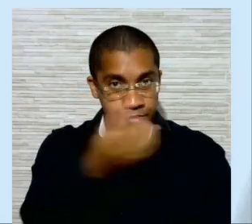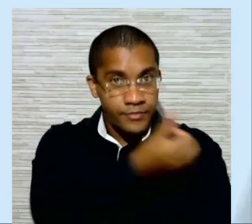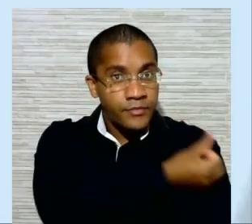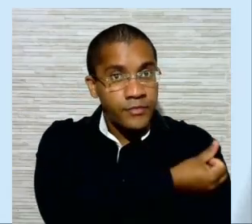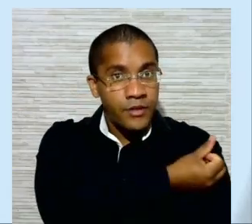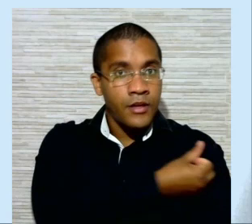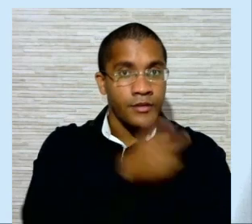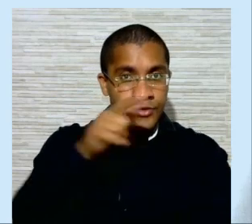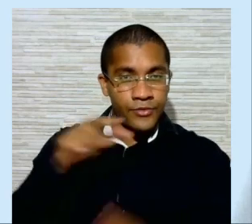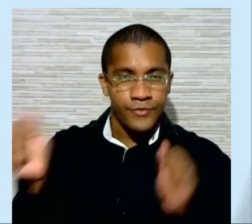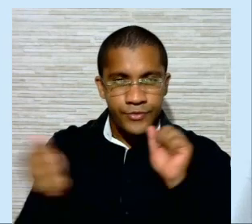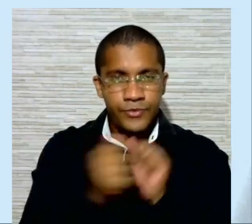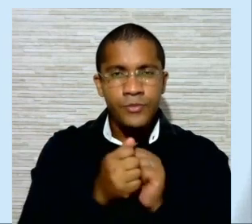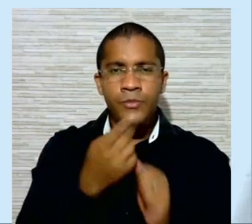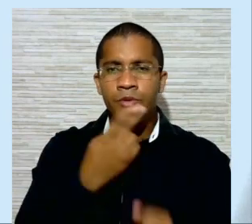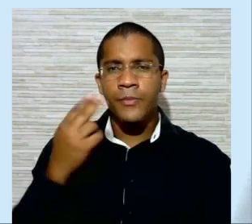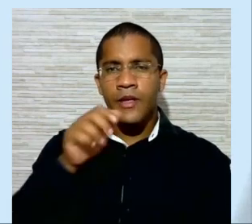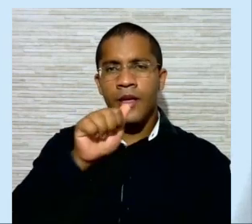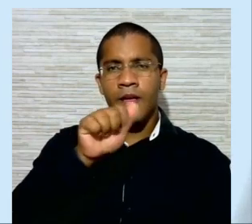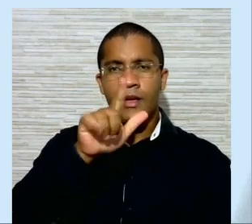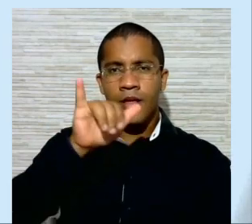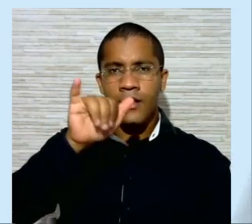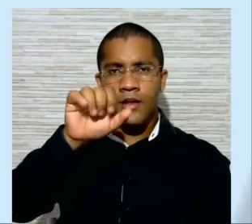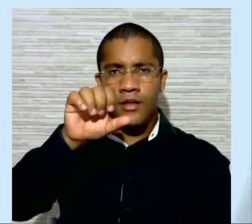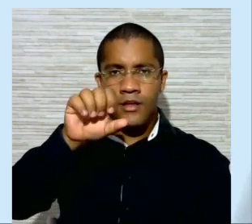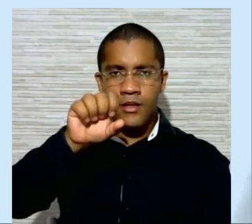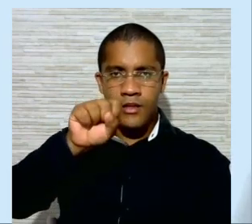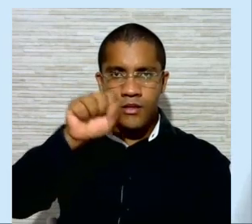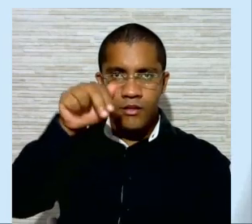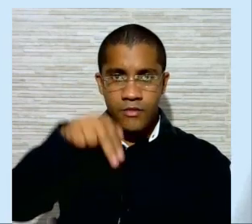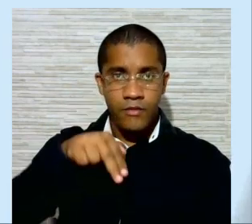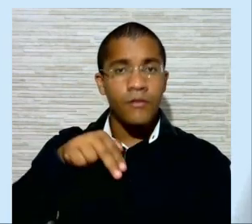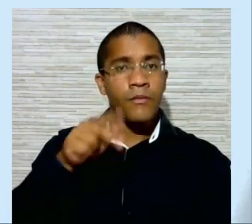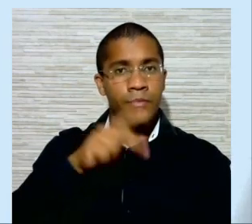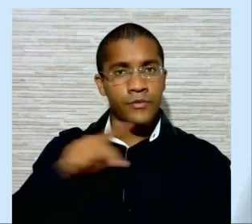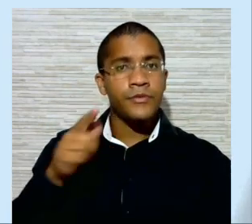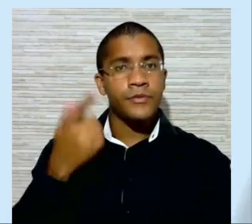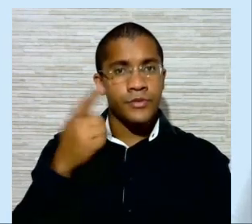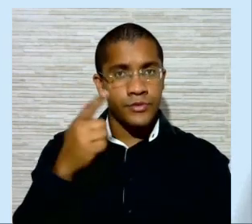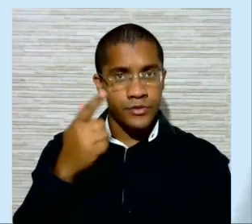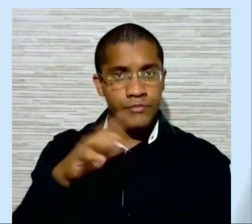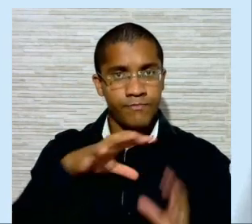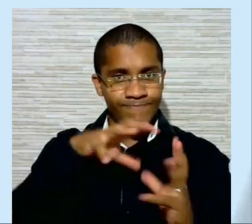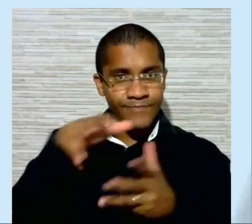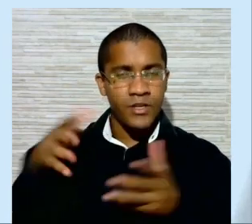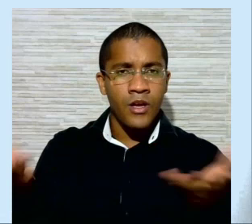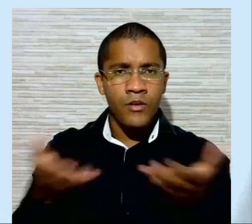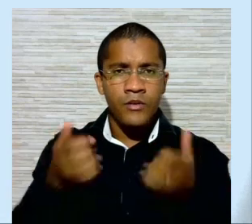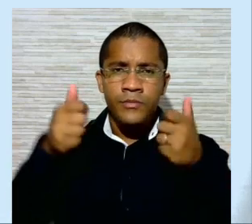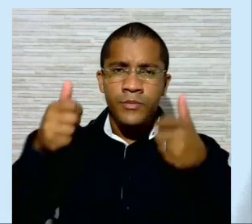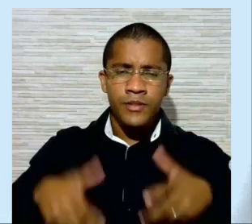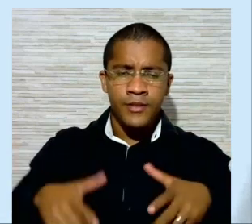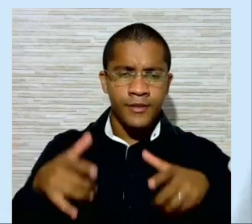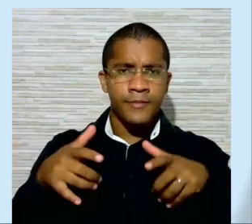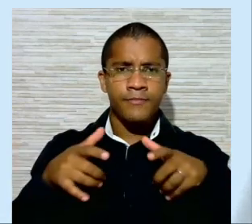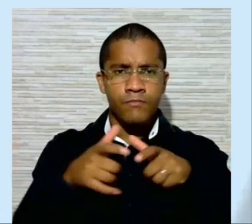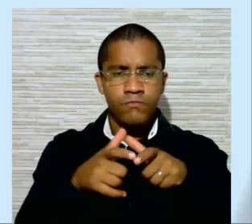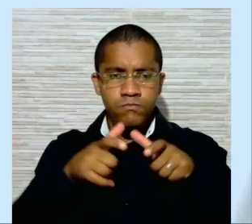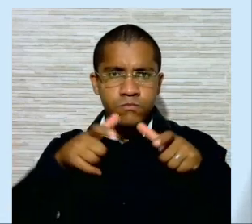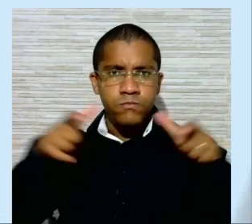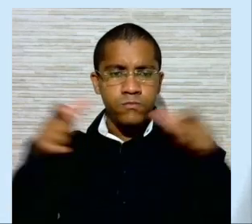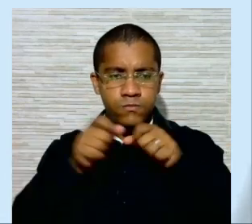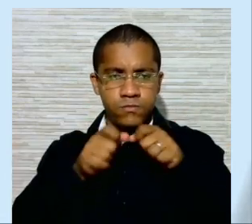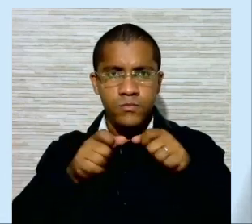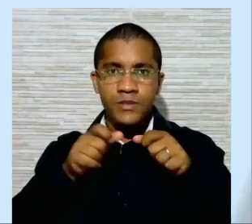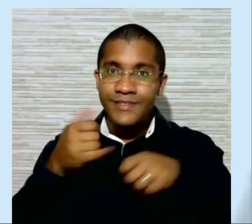Olá, sexto ano mais uma vez, meu nome é Alisson, professor de Geografia. A gente vem falando aí sobre o processo de crescimento, expansão da cidade. A